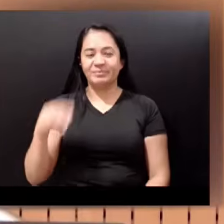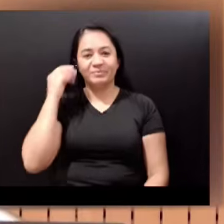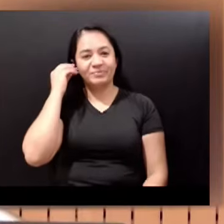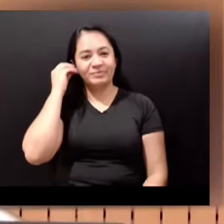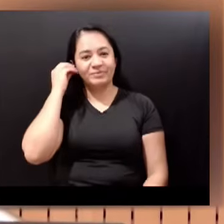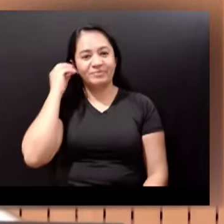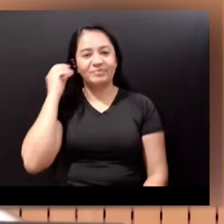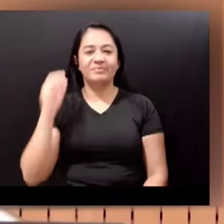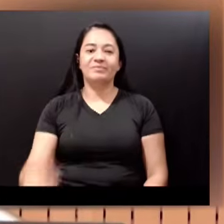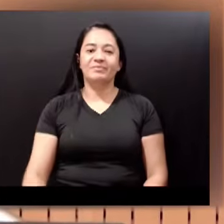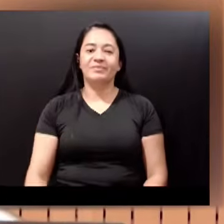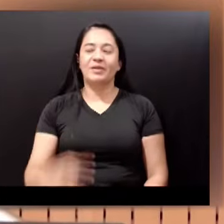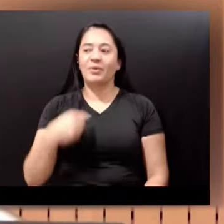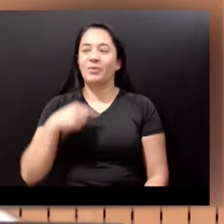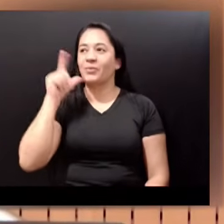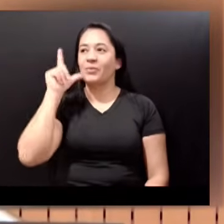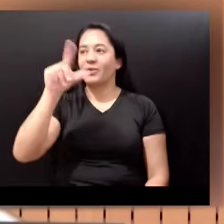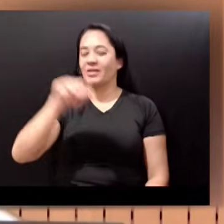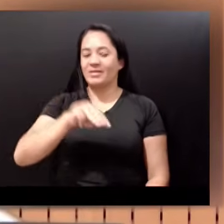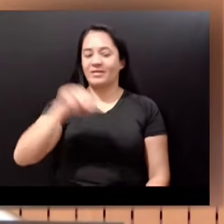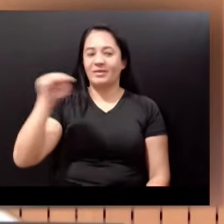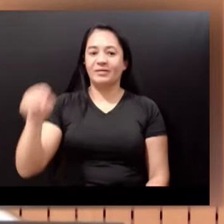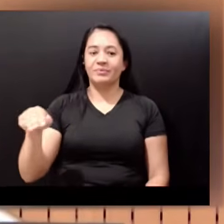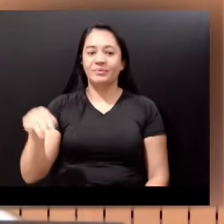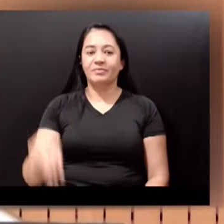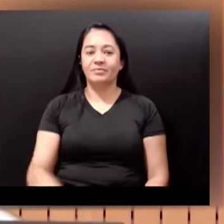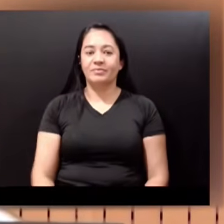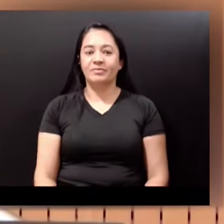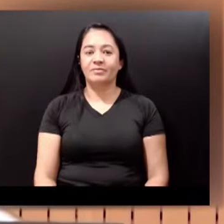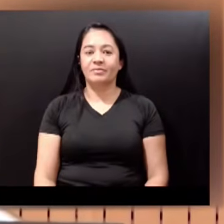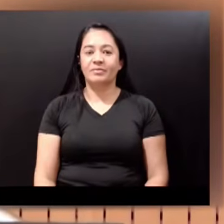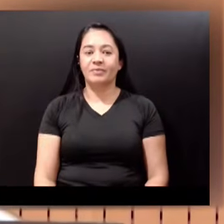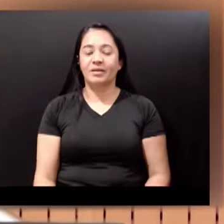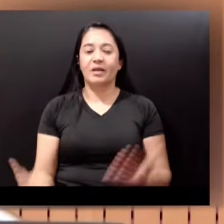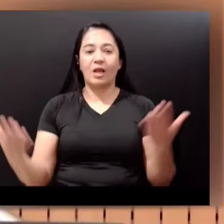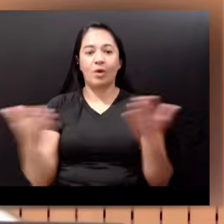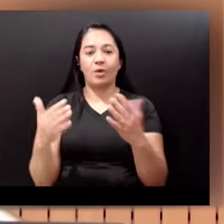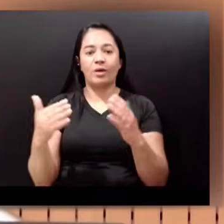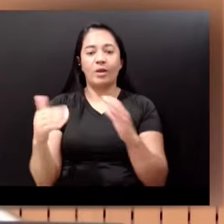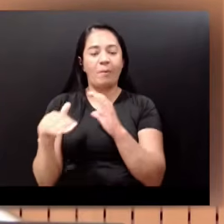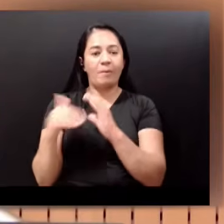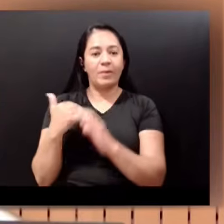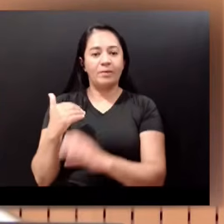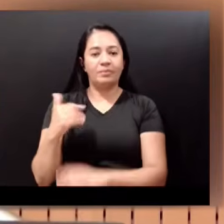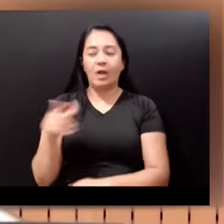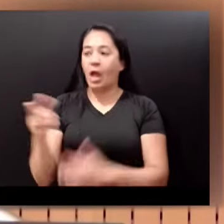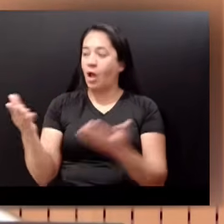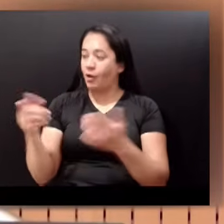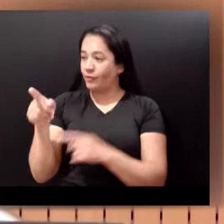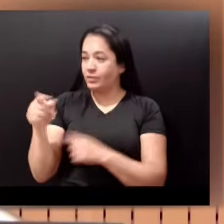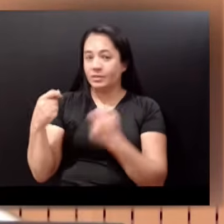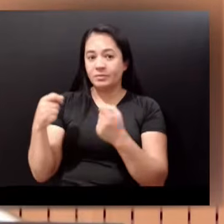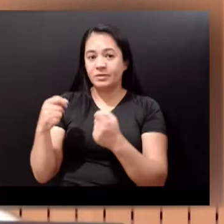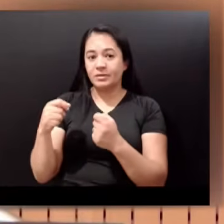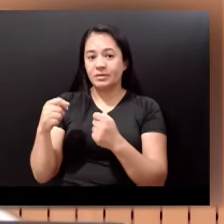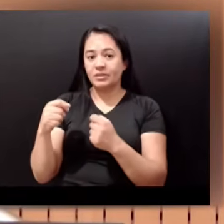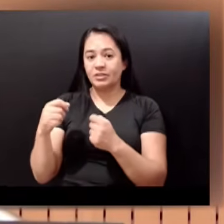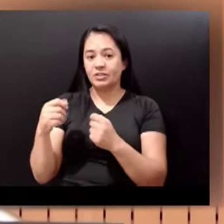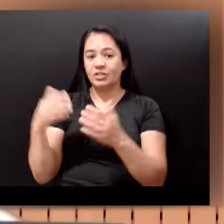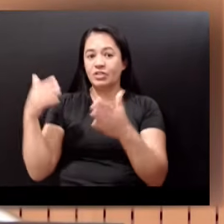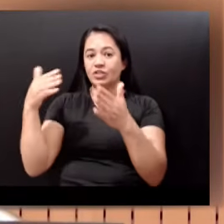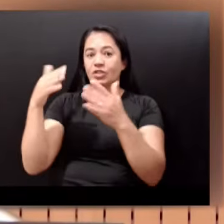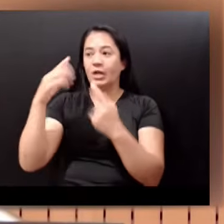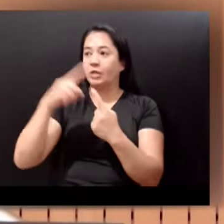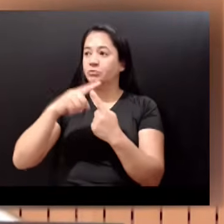consegui. E aí eu recebi uma mensagem, agora você tem que chegar no grau 33. E vamos lá,